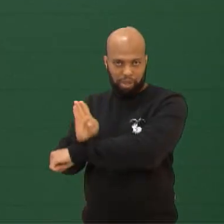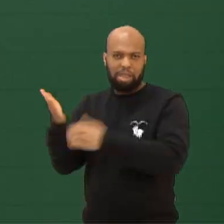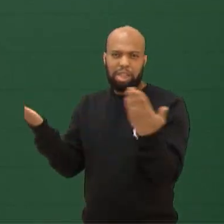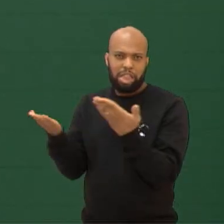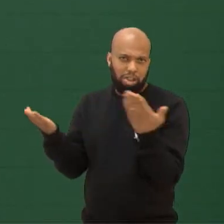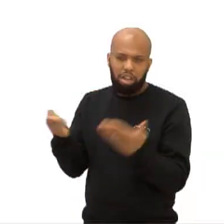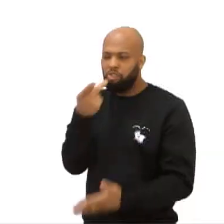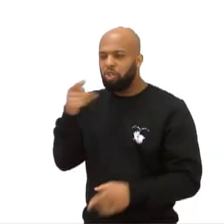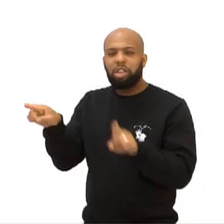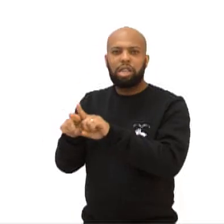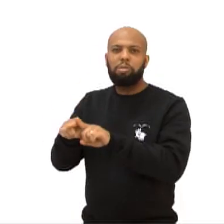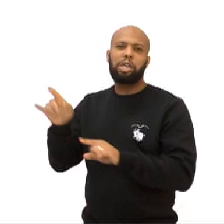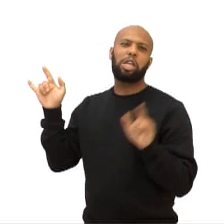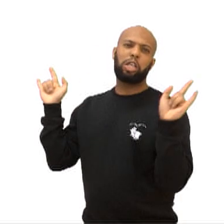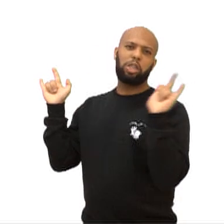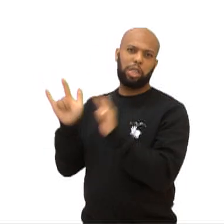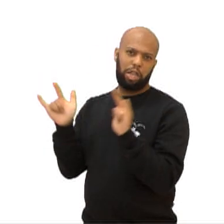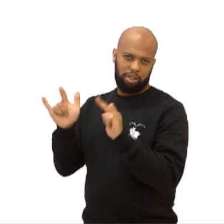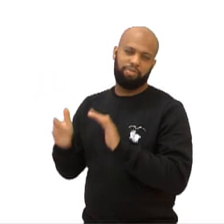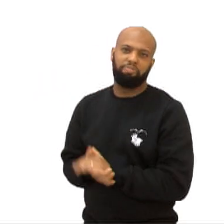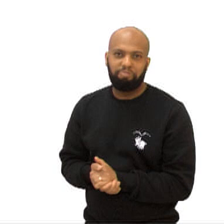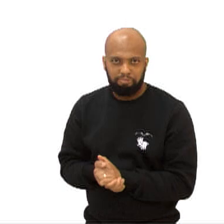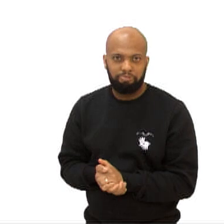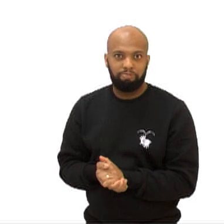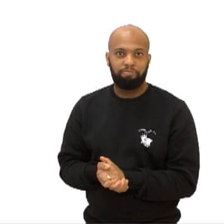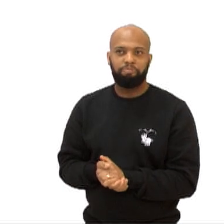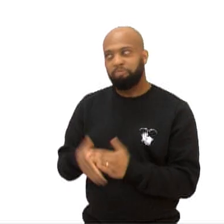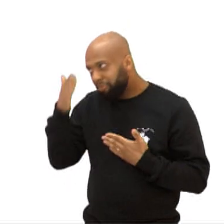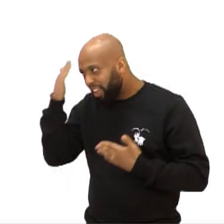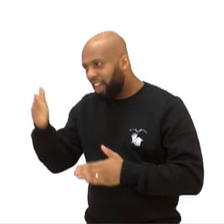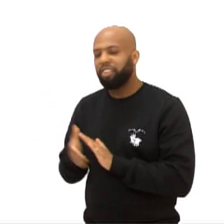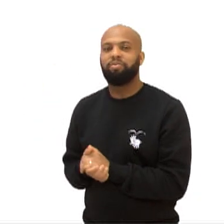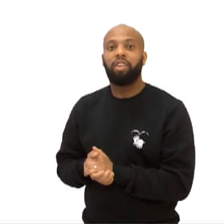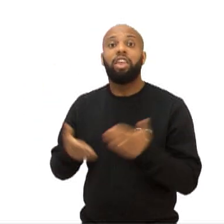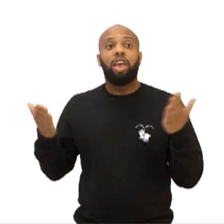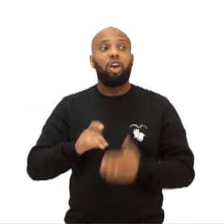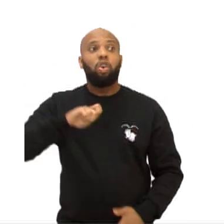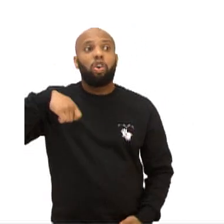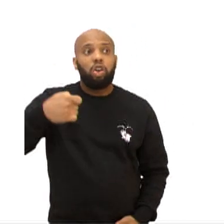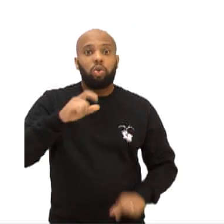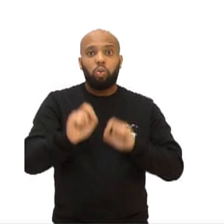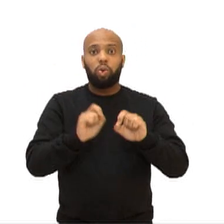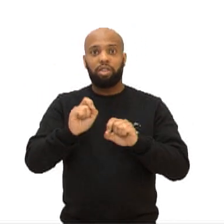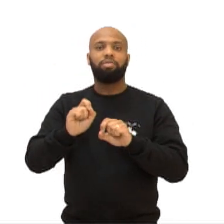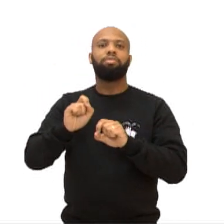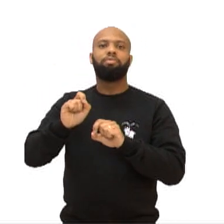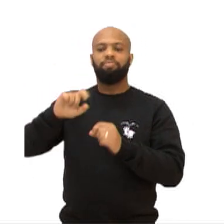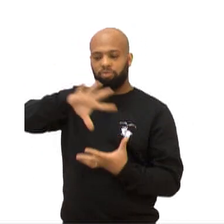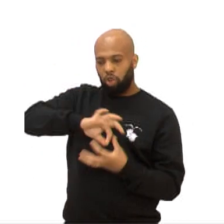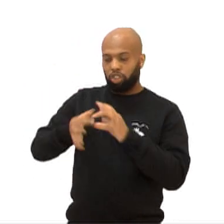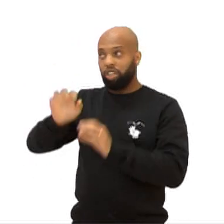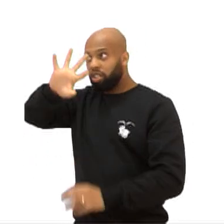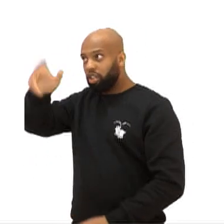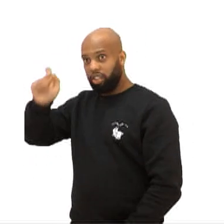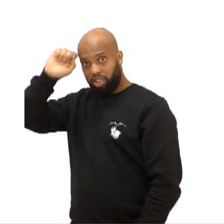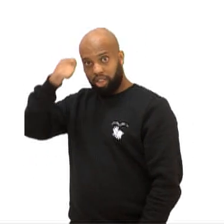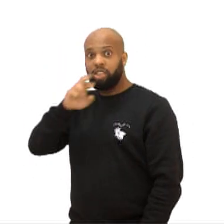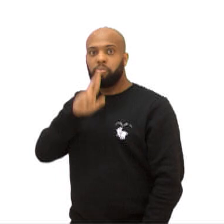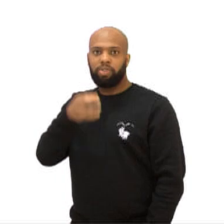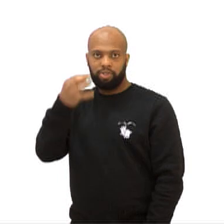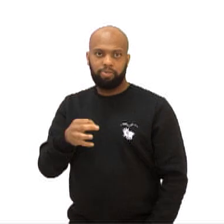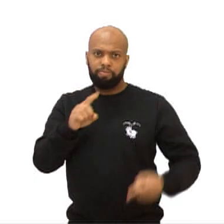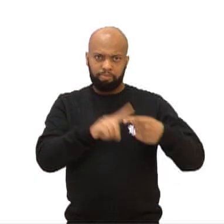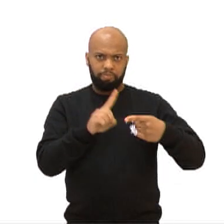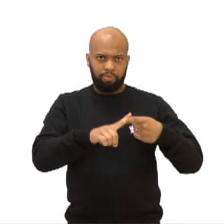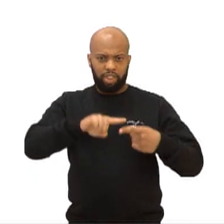lá, gente. Sobre os aspectos gerais do continente africano, marque a alternativa correta. Letra A. A África é o